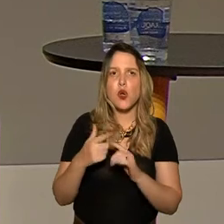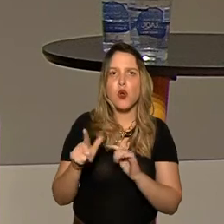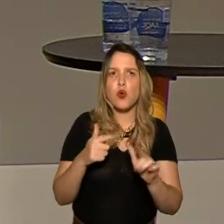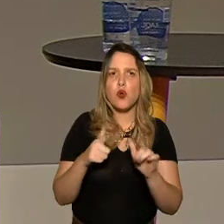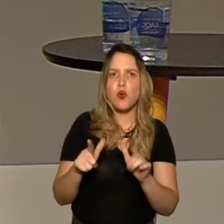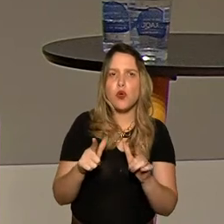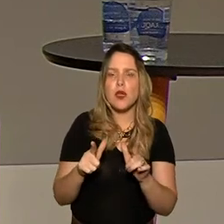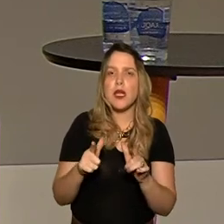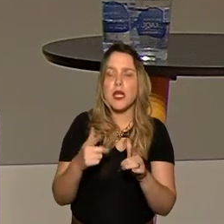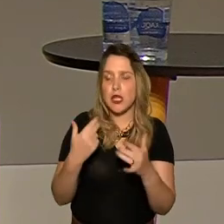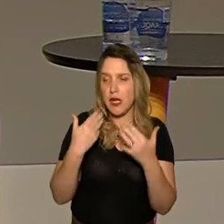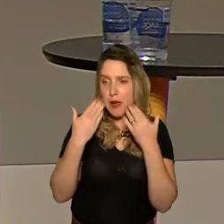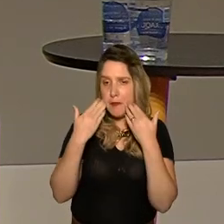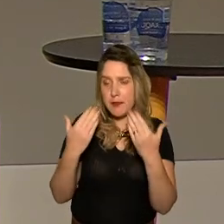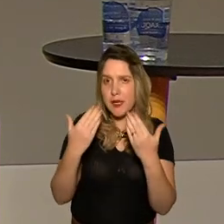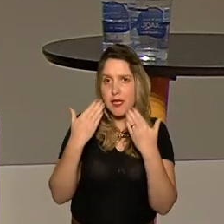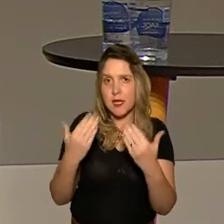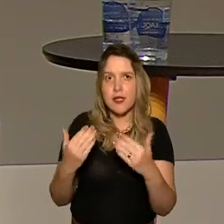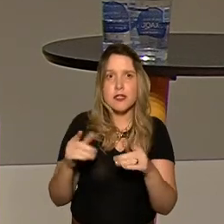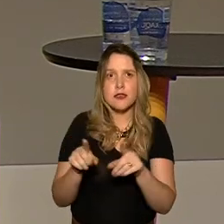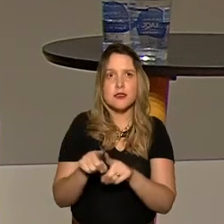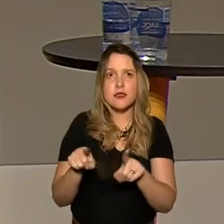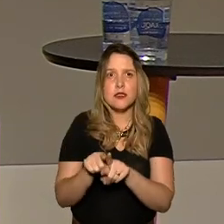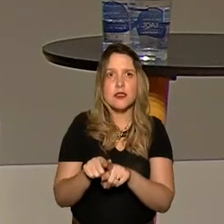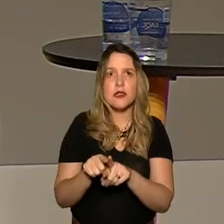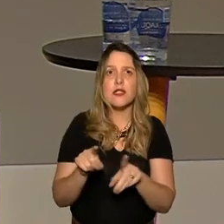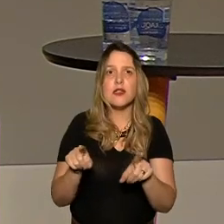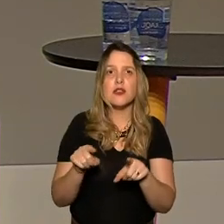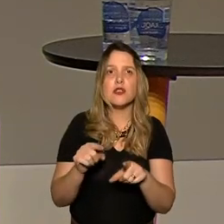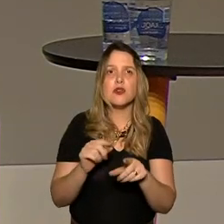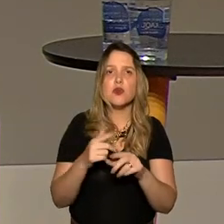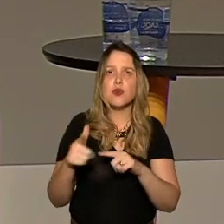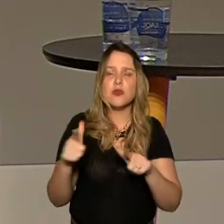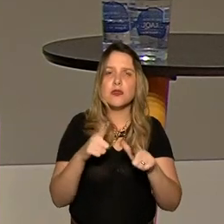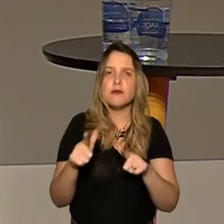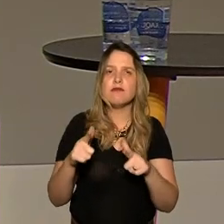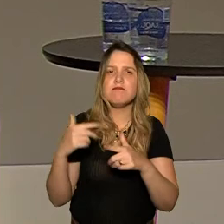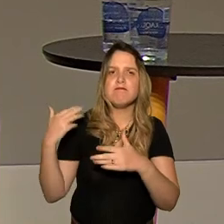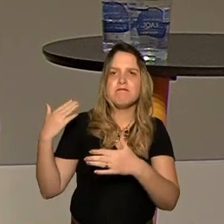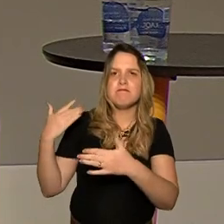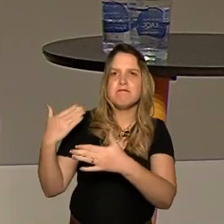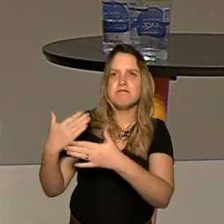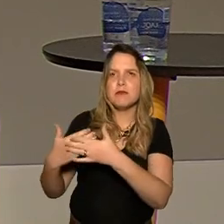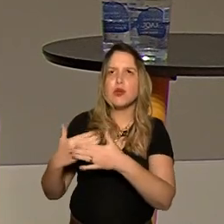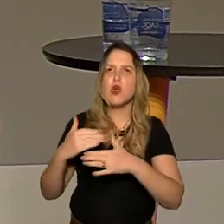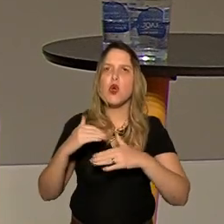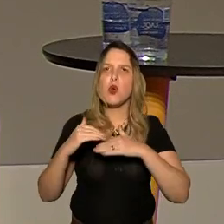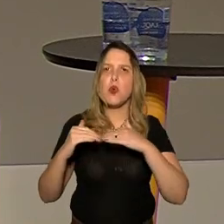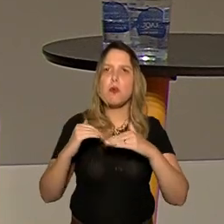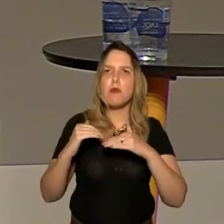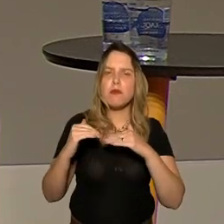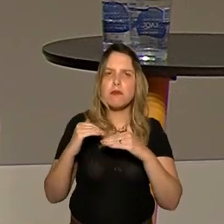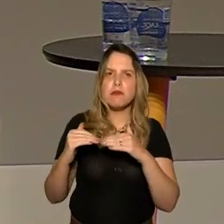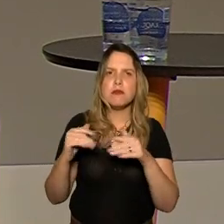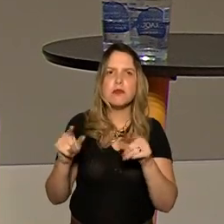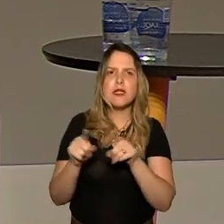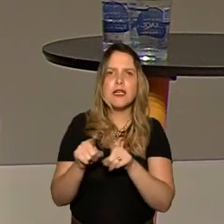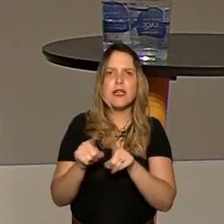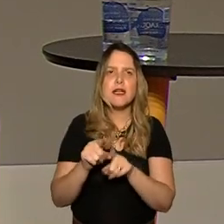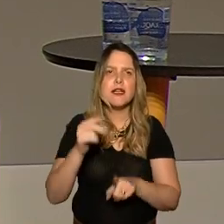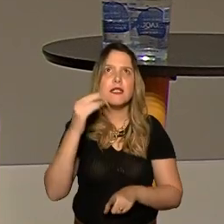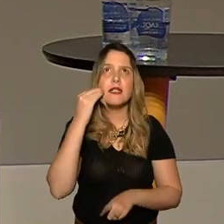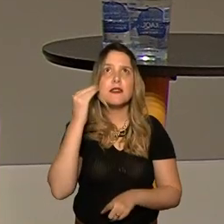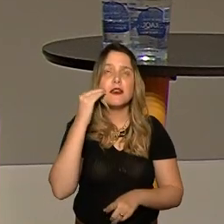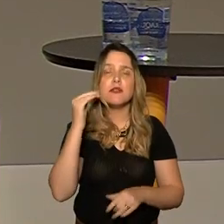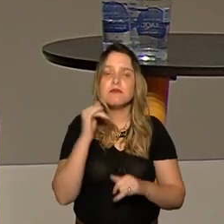me deparei com esse problema inclusive na minha trajetória profissional em algum momento precisei optar por tentar me